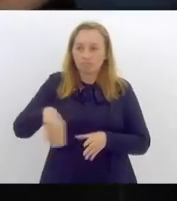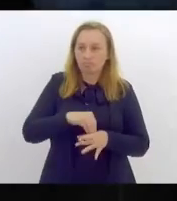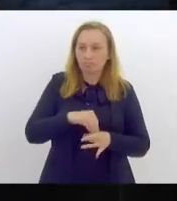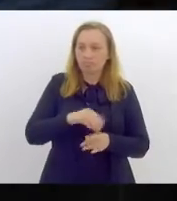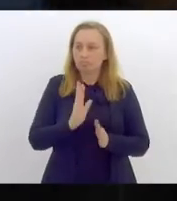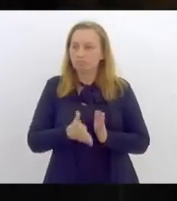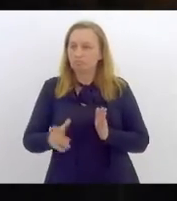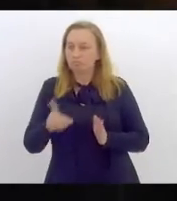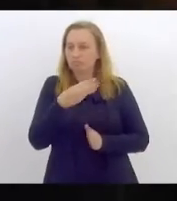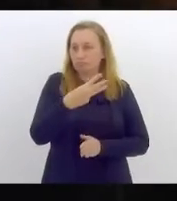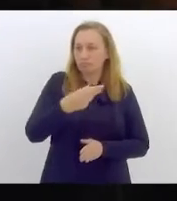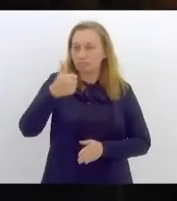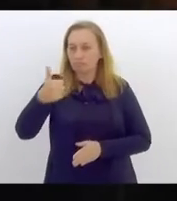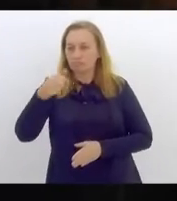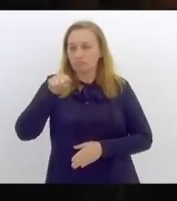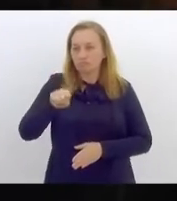de